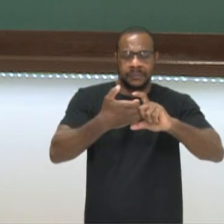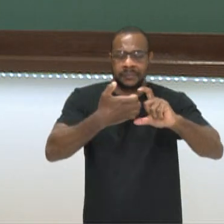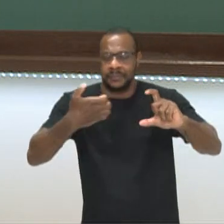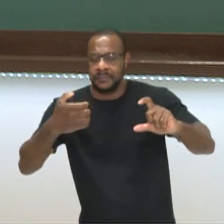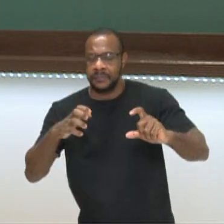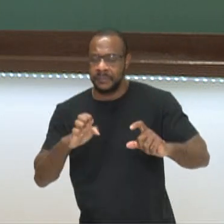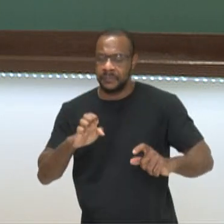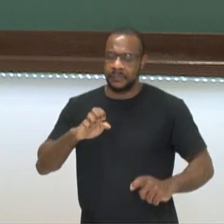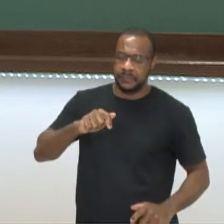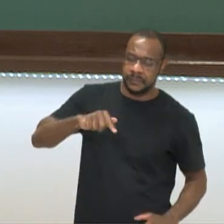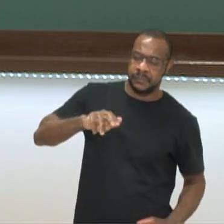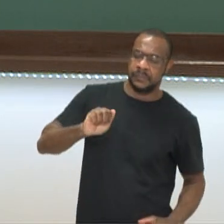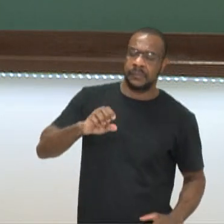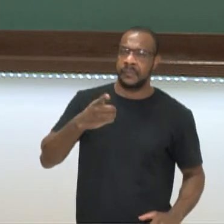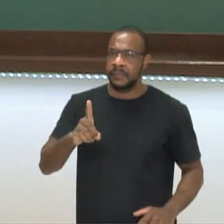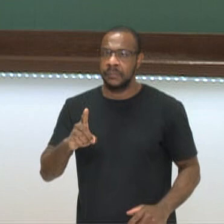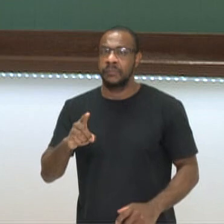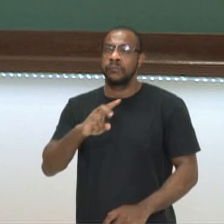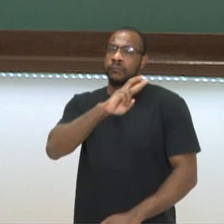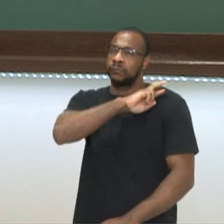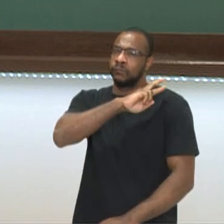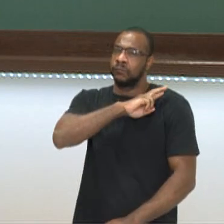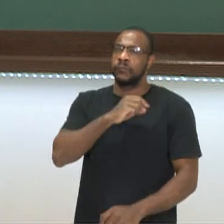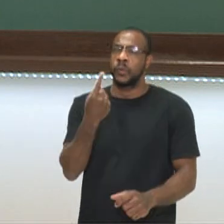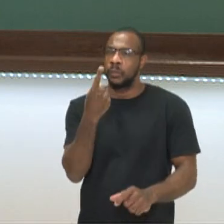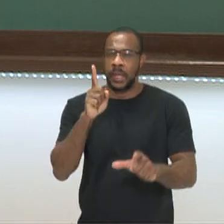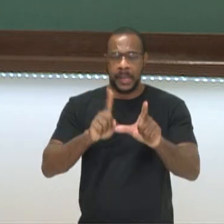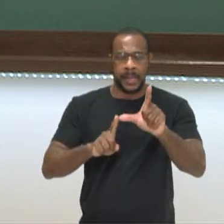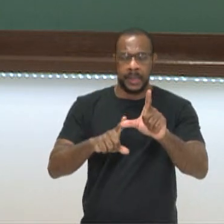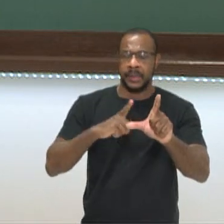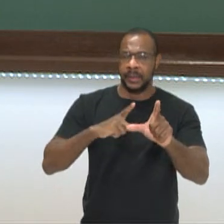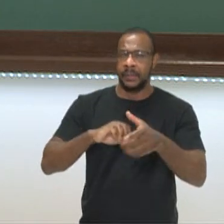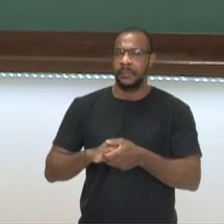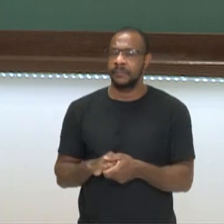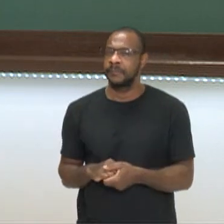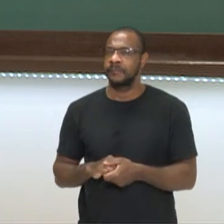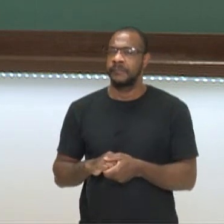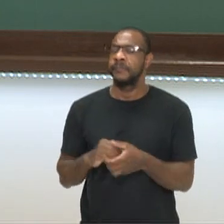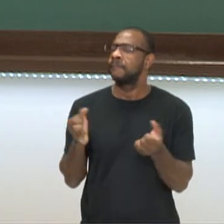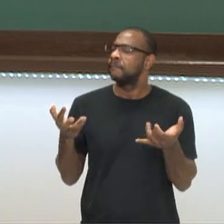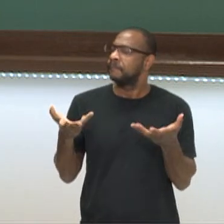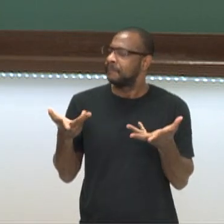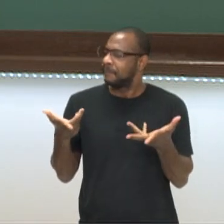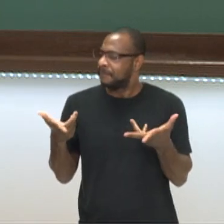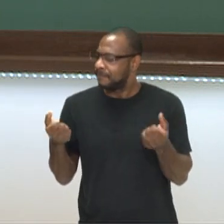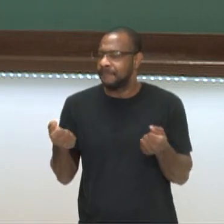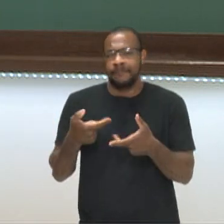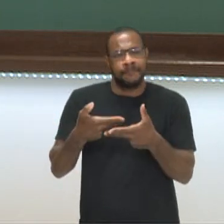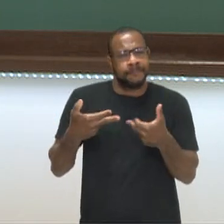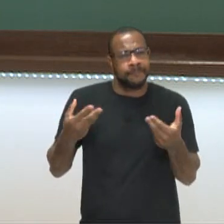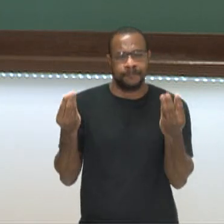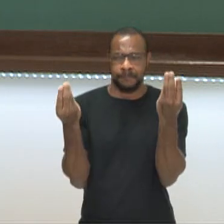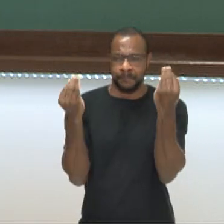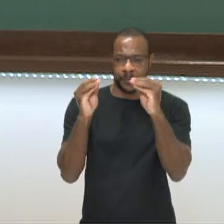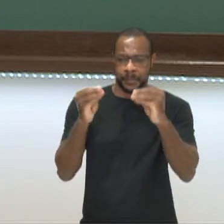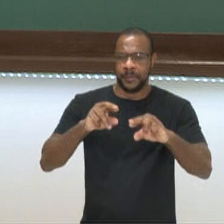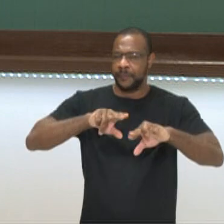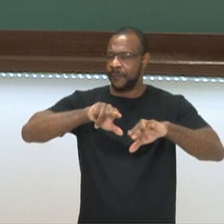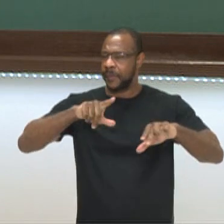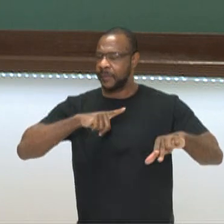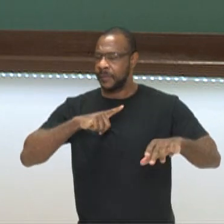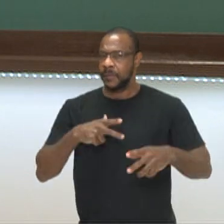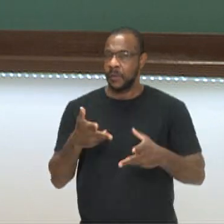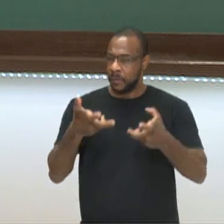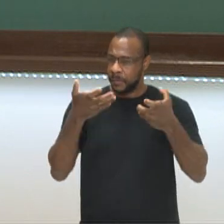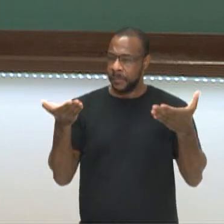segundo grau com uma incógnita. Um conceito maravilhoso dentro da matemática que tem muita aplicação. Aguenta aí que